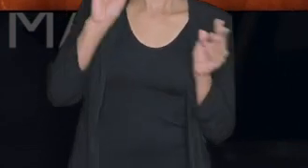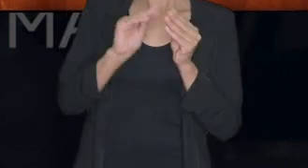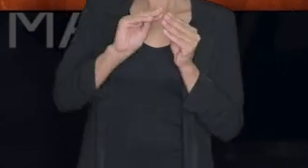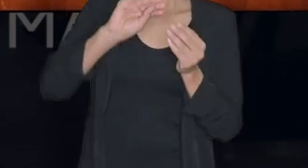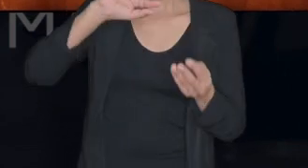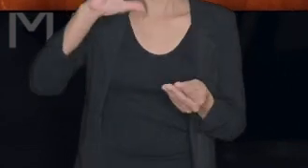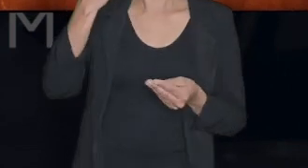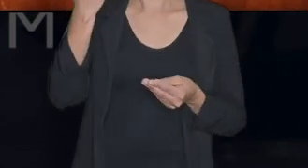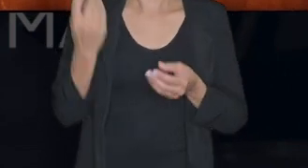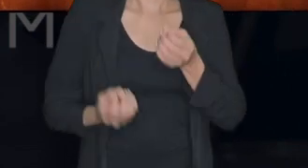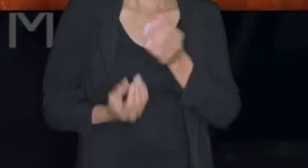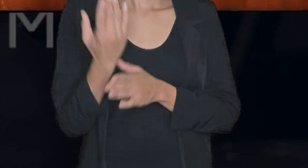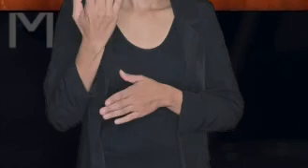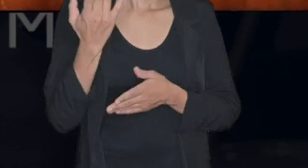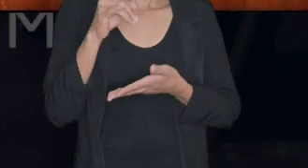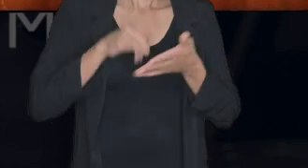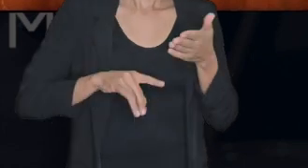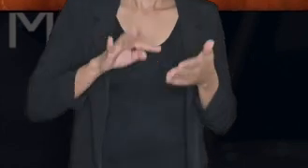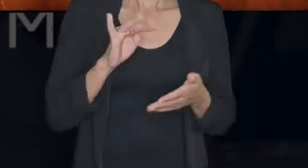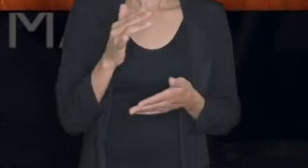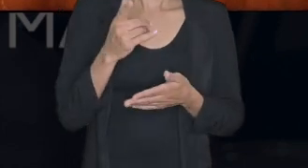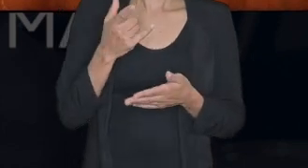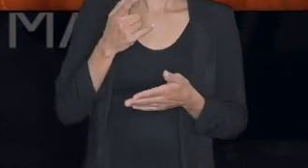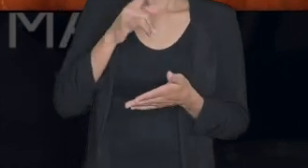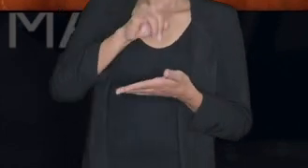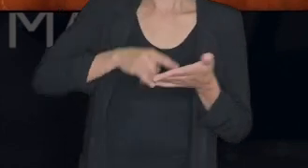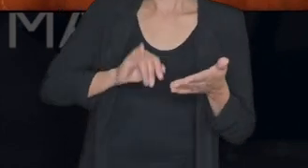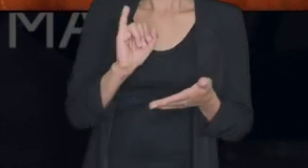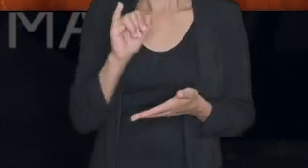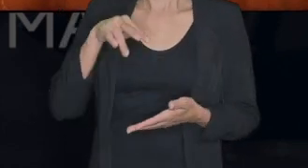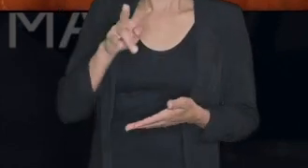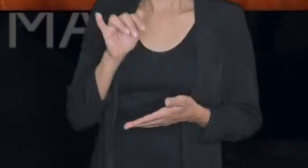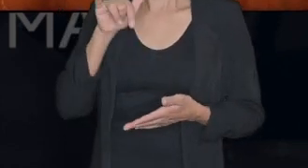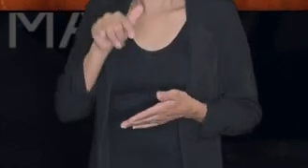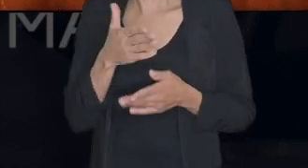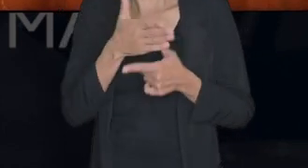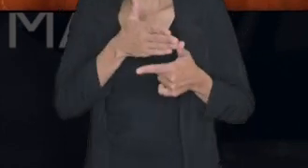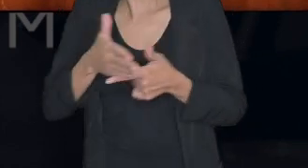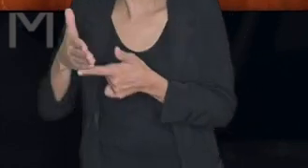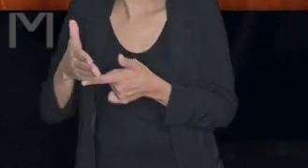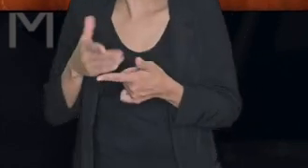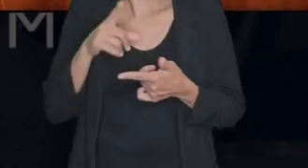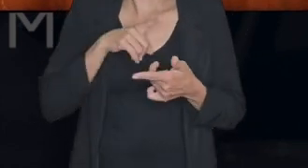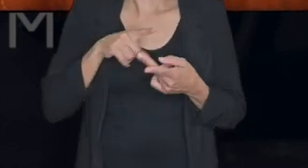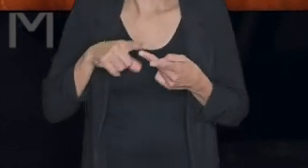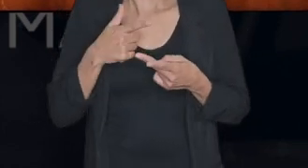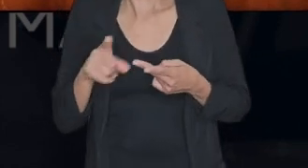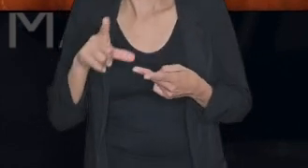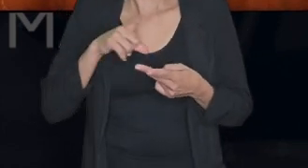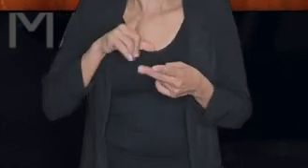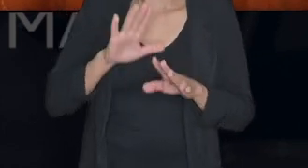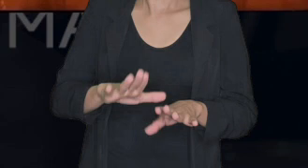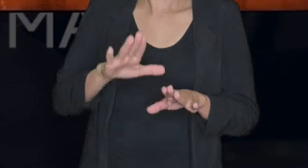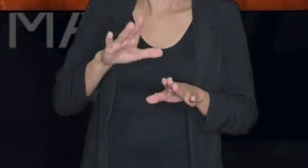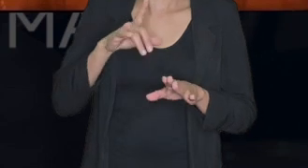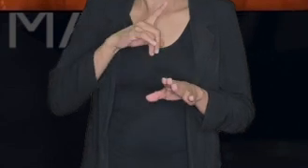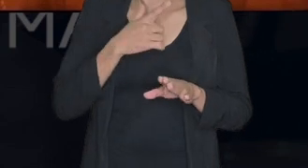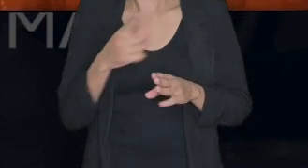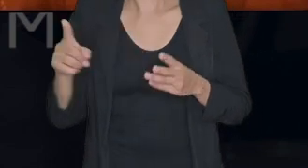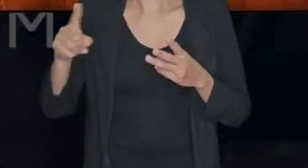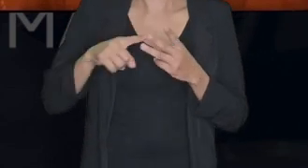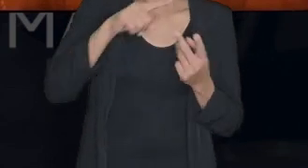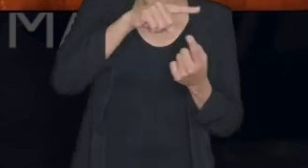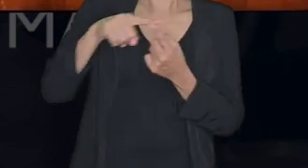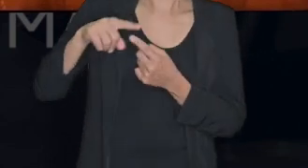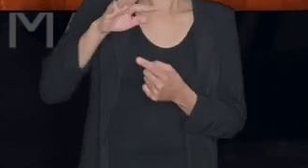e partilha, ou inventário e adjudicação. Mas, para além do tabelião de notas, temos um tabelião de protesto, que vai receber um